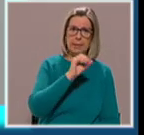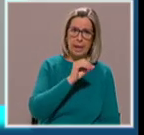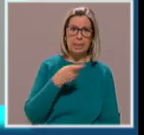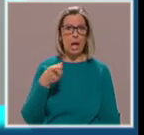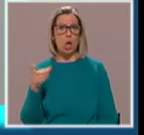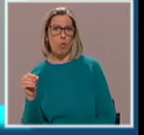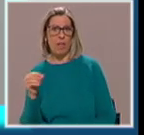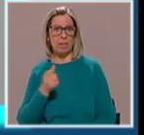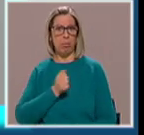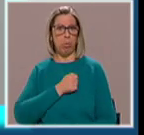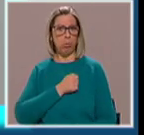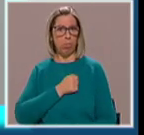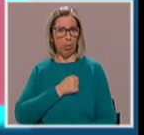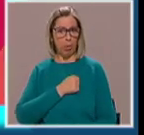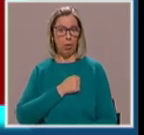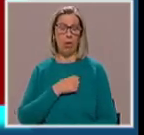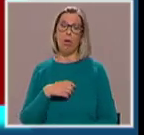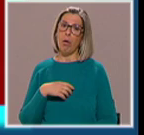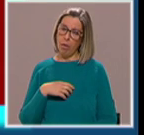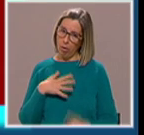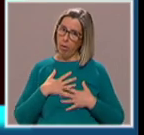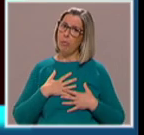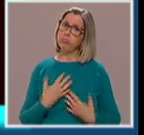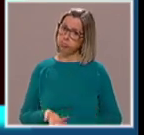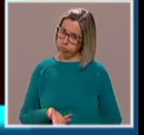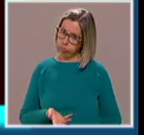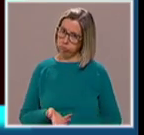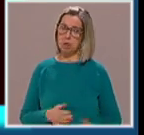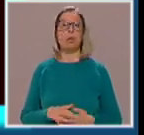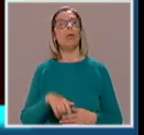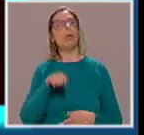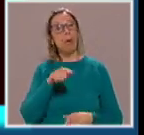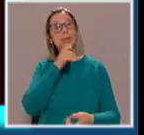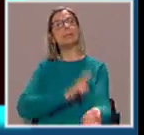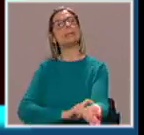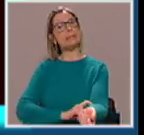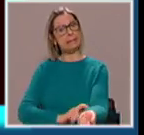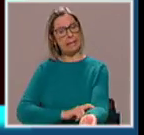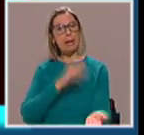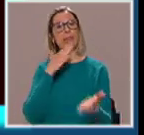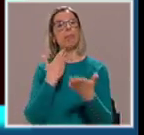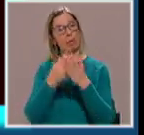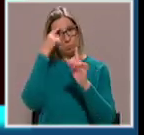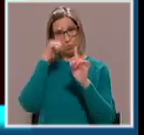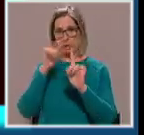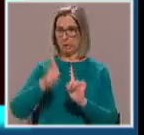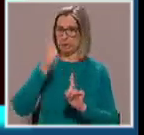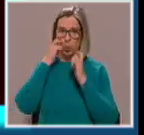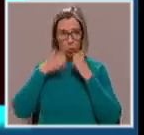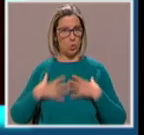Uf, que canseira! O sangue desempenha uma função muito importante no organismo